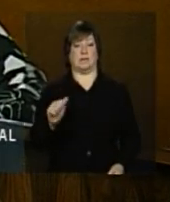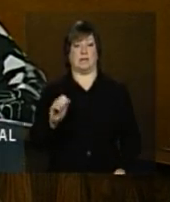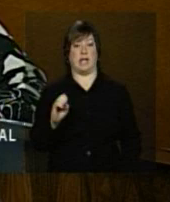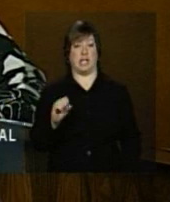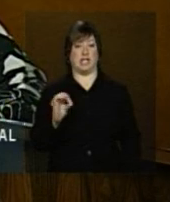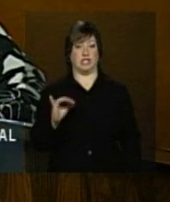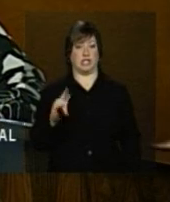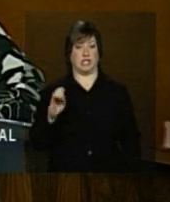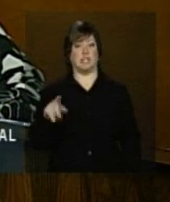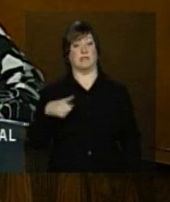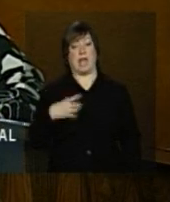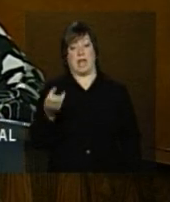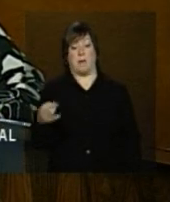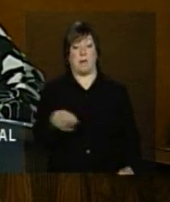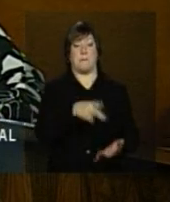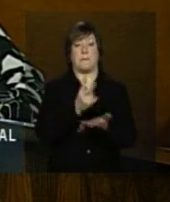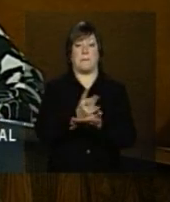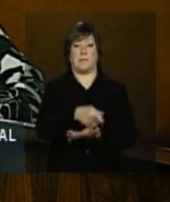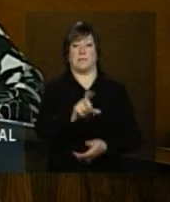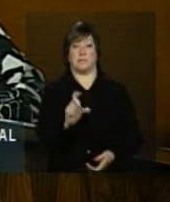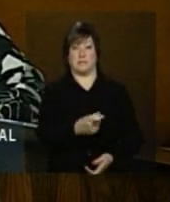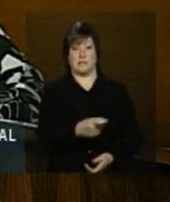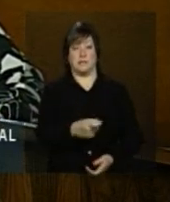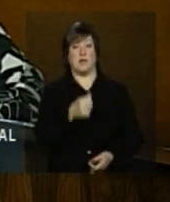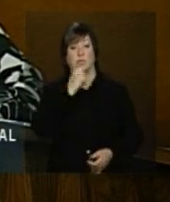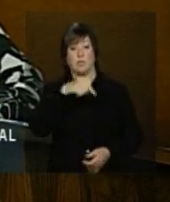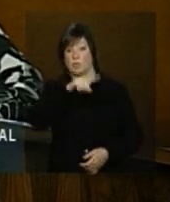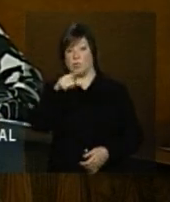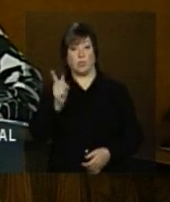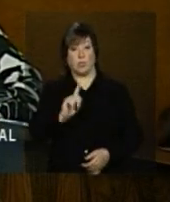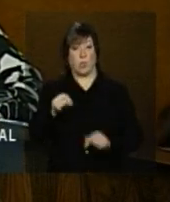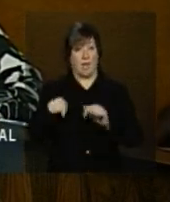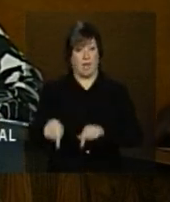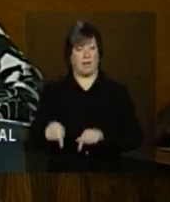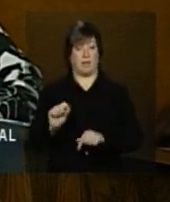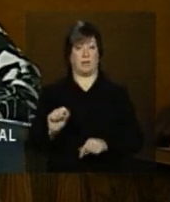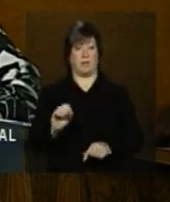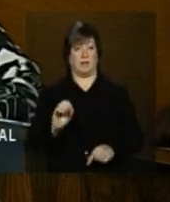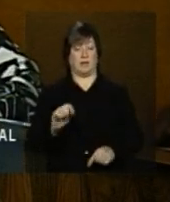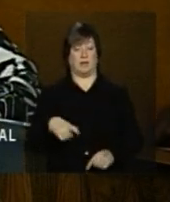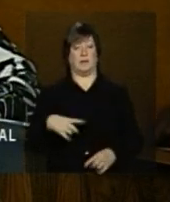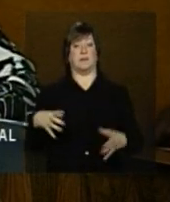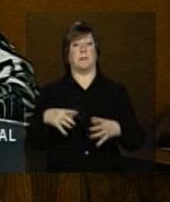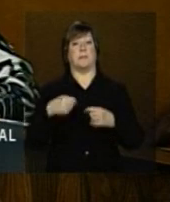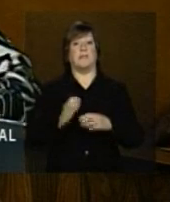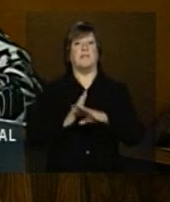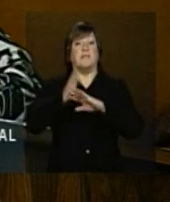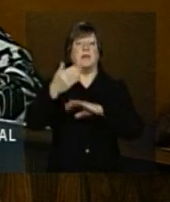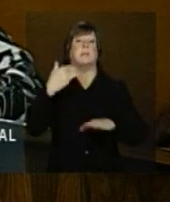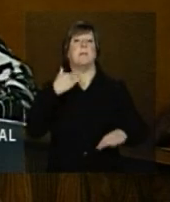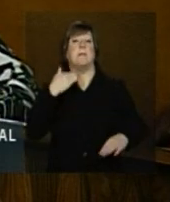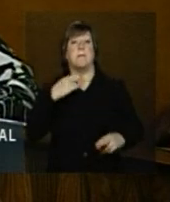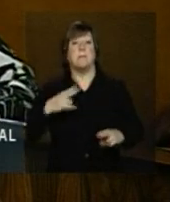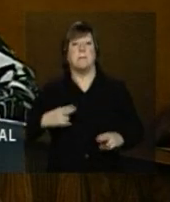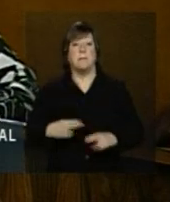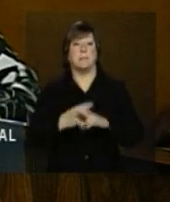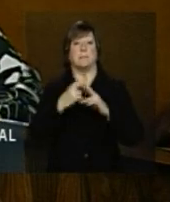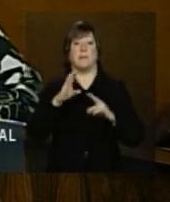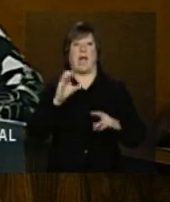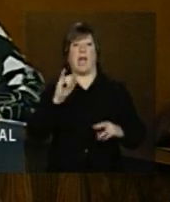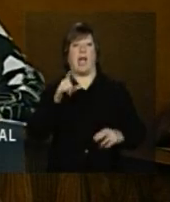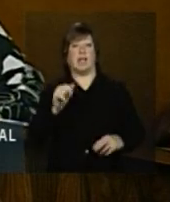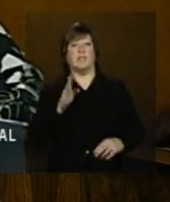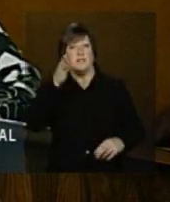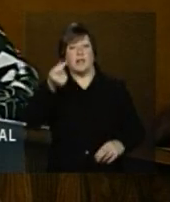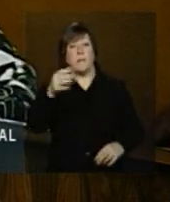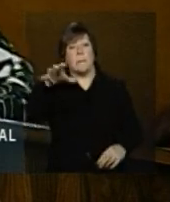que receber esse recurso na caixa certo ou na rede bancária Então as famílias T que saber disso e e buscar